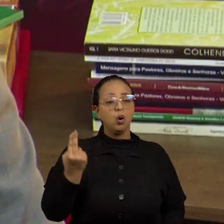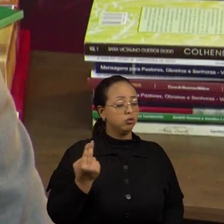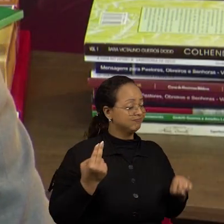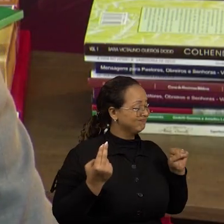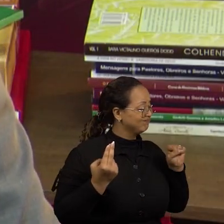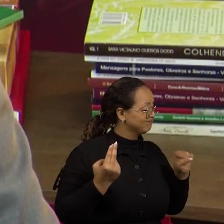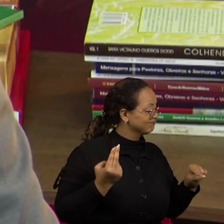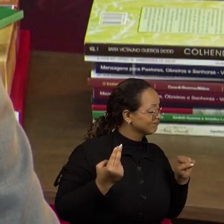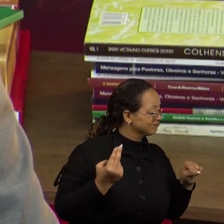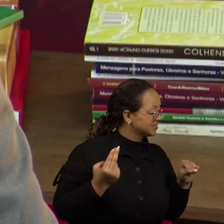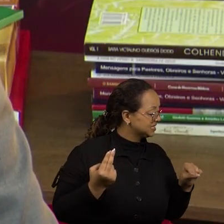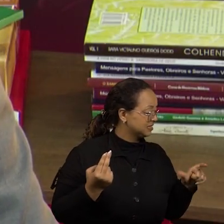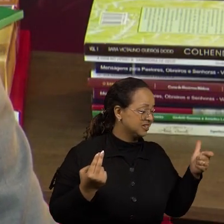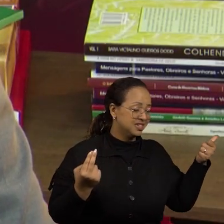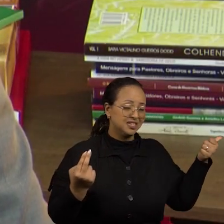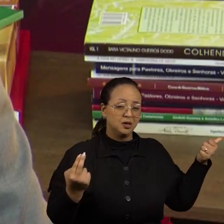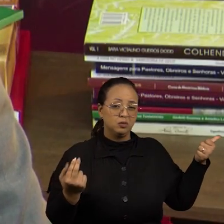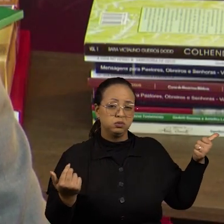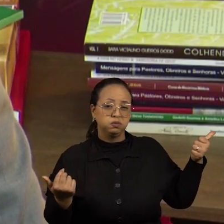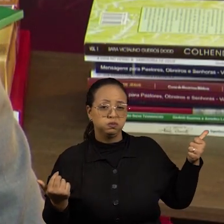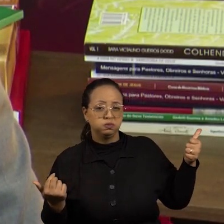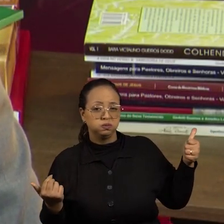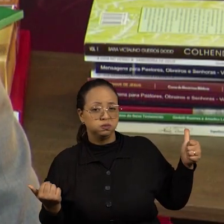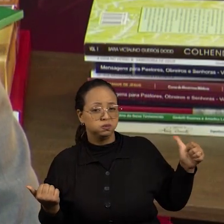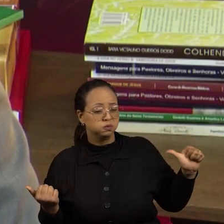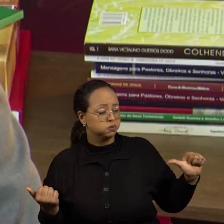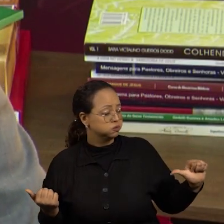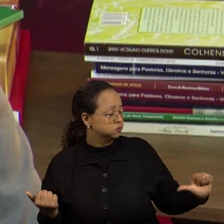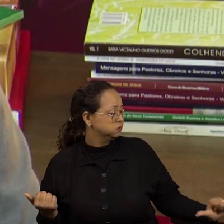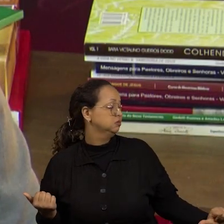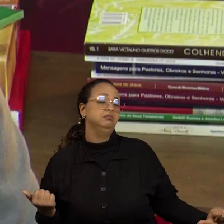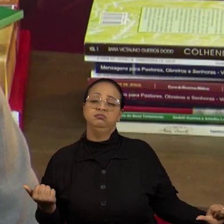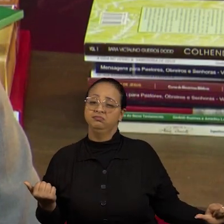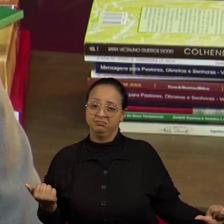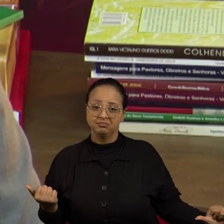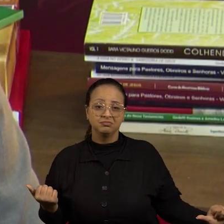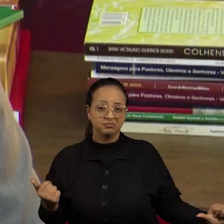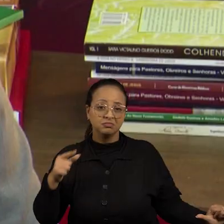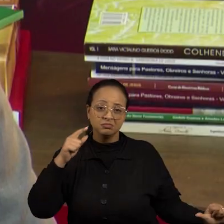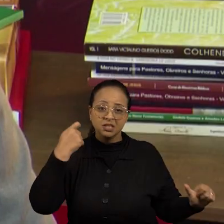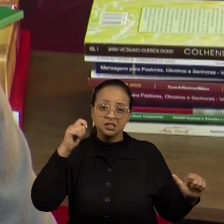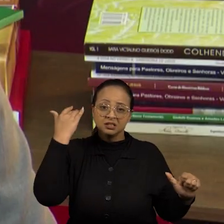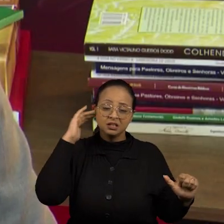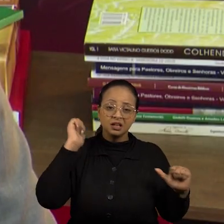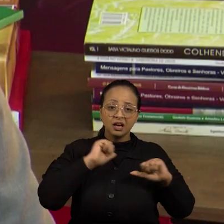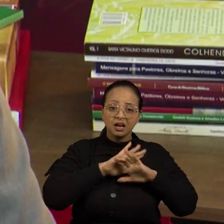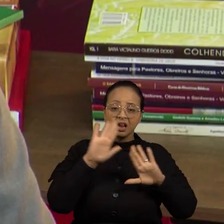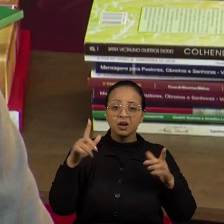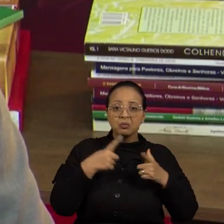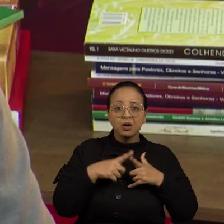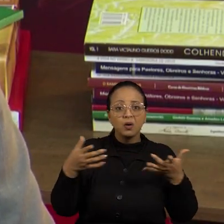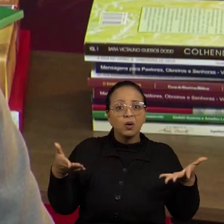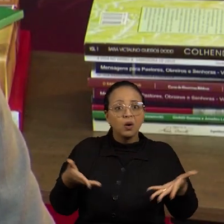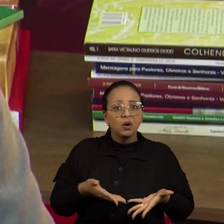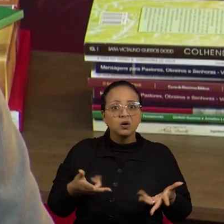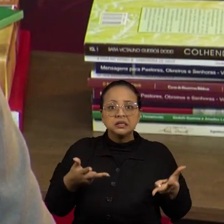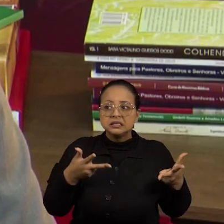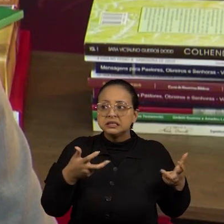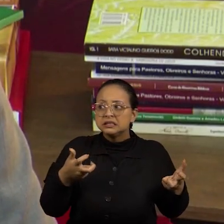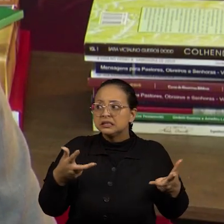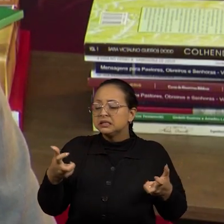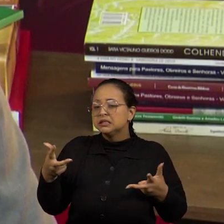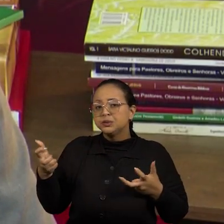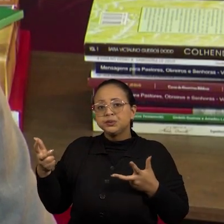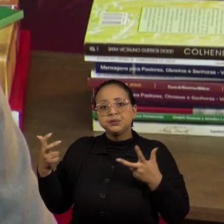um lugar que é a ruína. Sim. E é importante nós entendermos isso, que nós vivemos num mundo, né, que nós estamos vendo